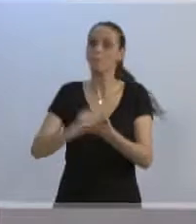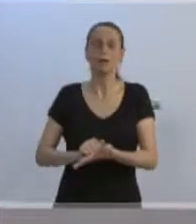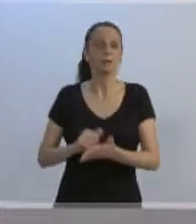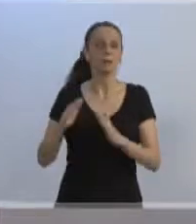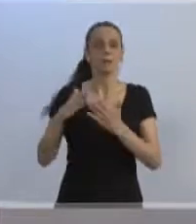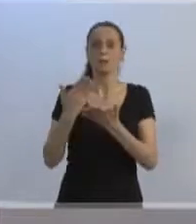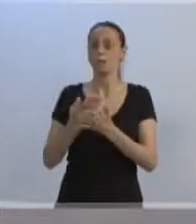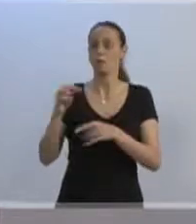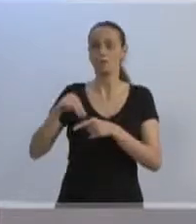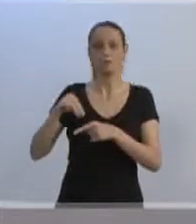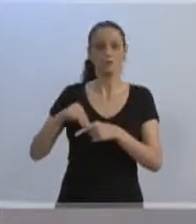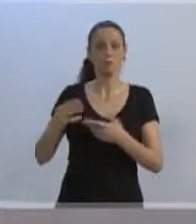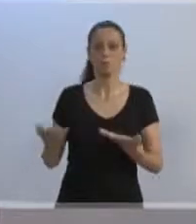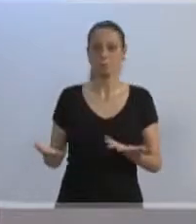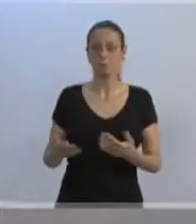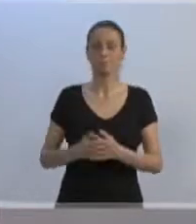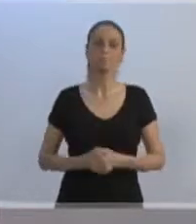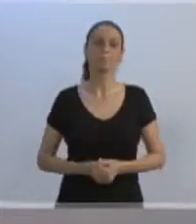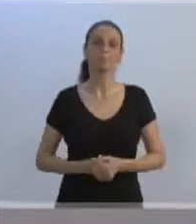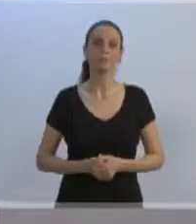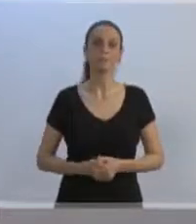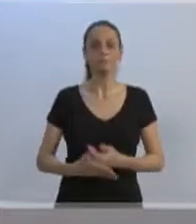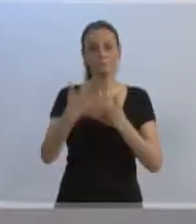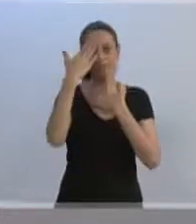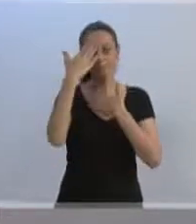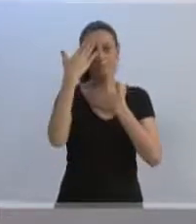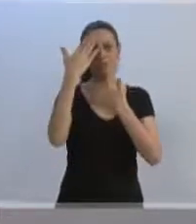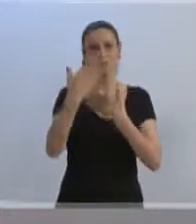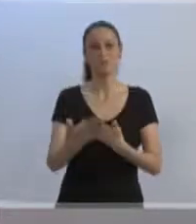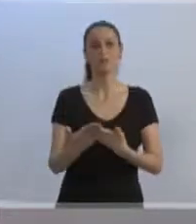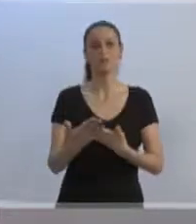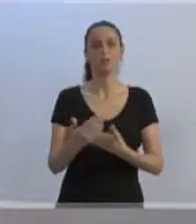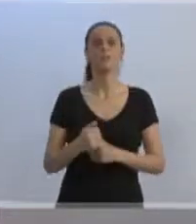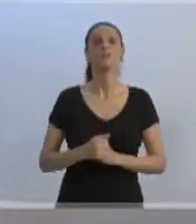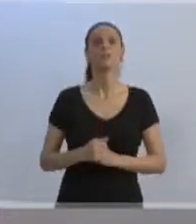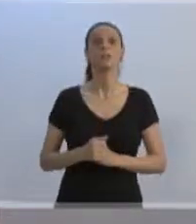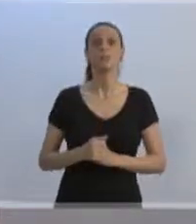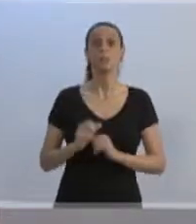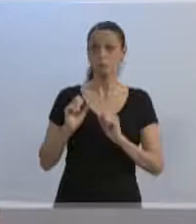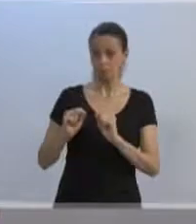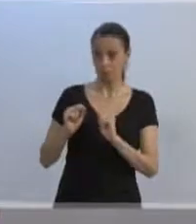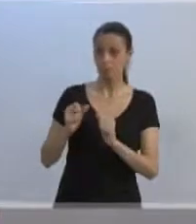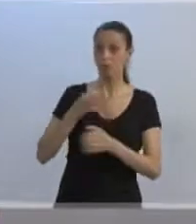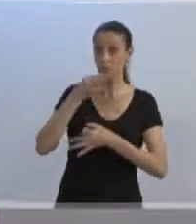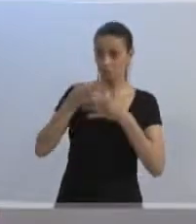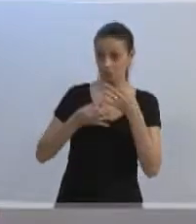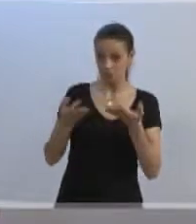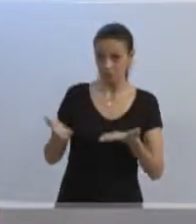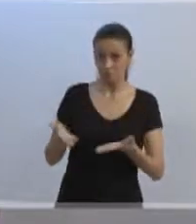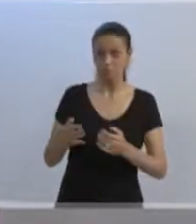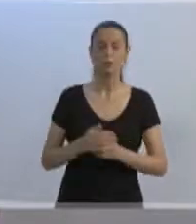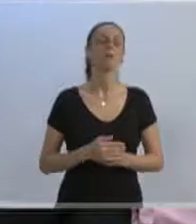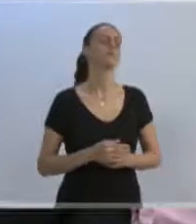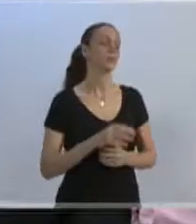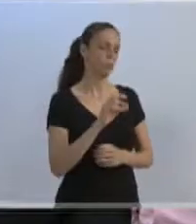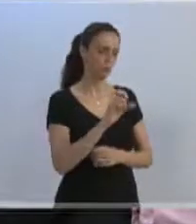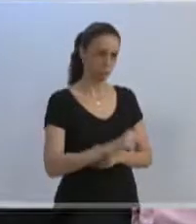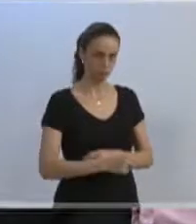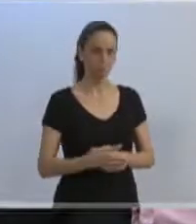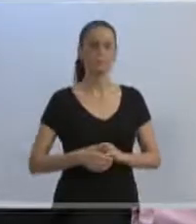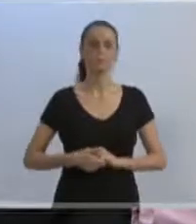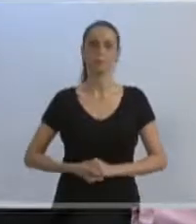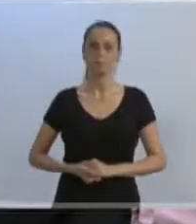dentro da dessas creches quero agradecer a todas as sad consegue também uma parte 1 certeza